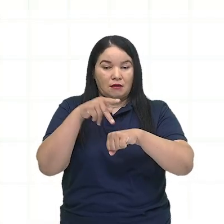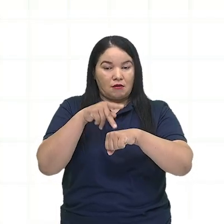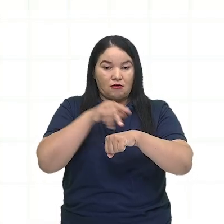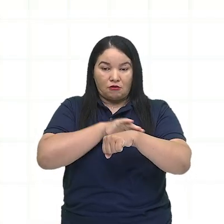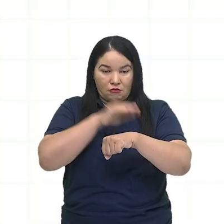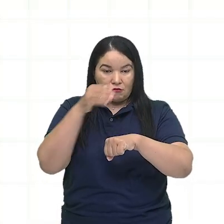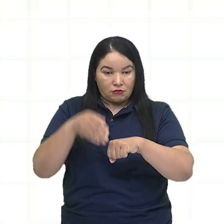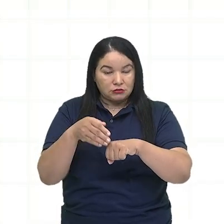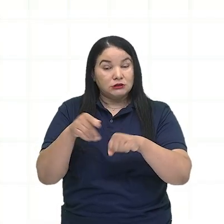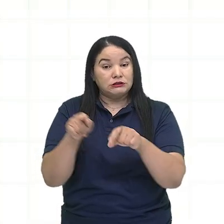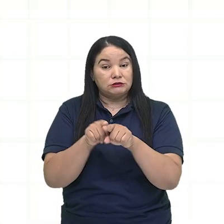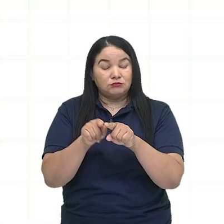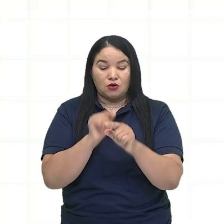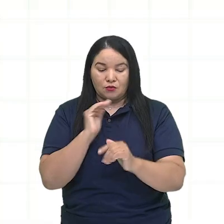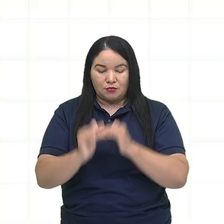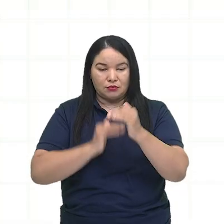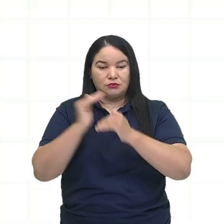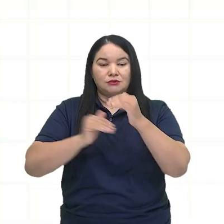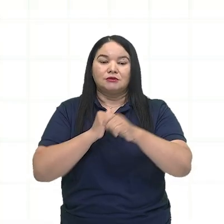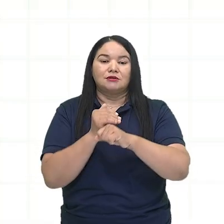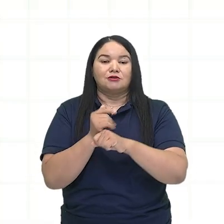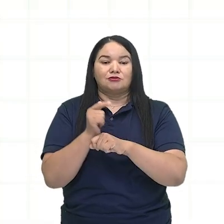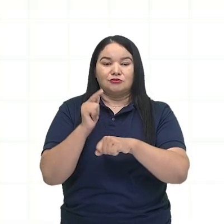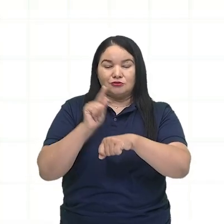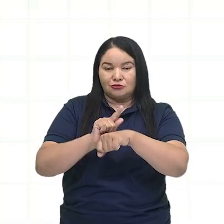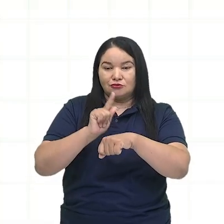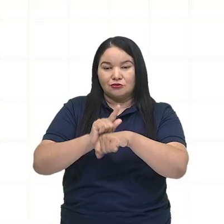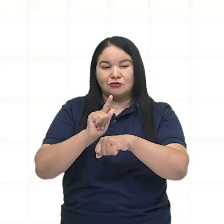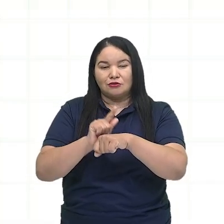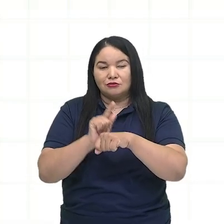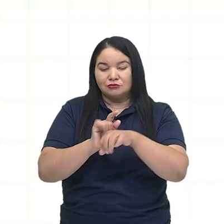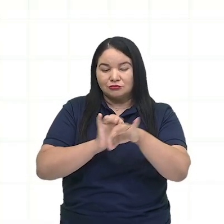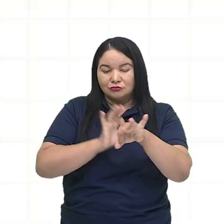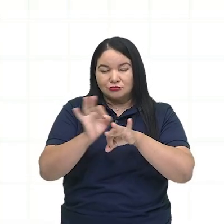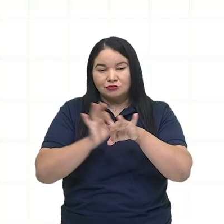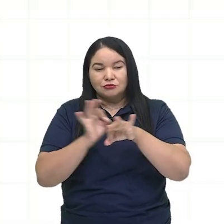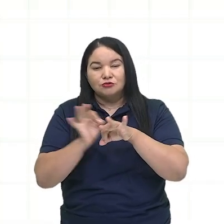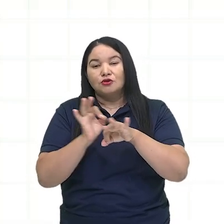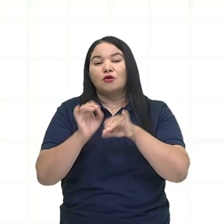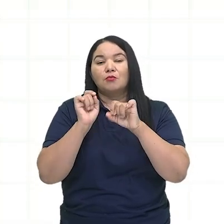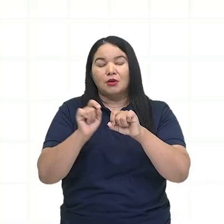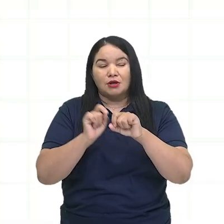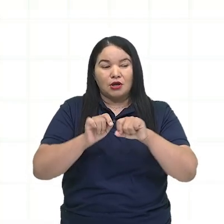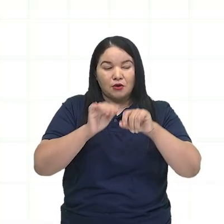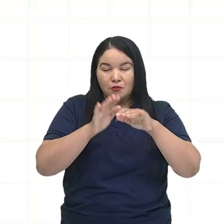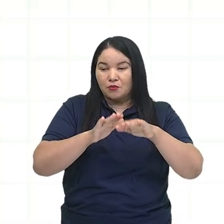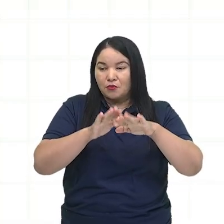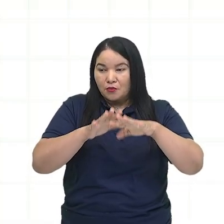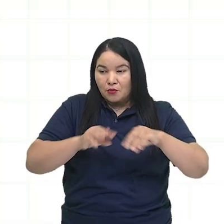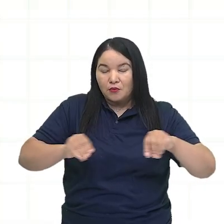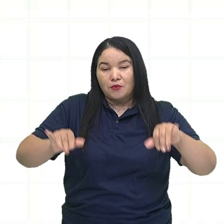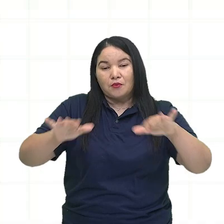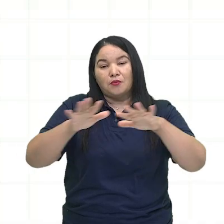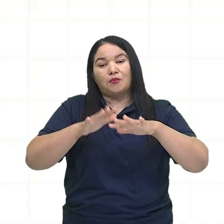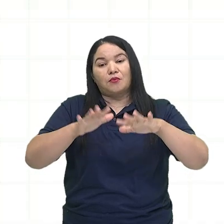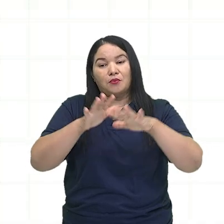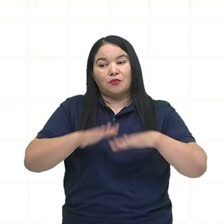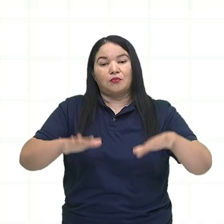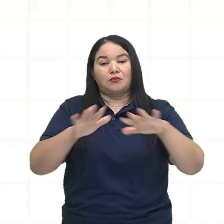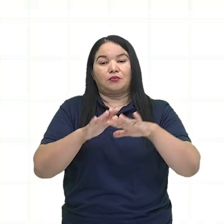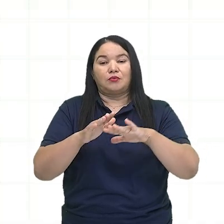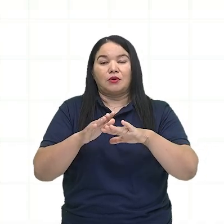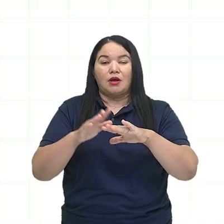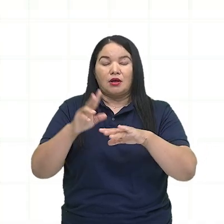os processos geológicos que moldaram aquela região ao longo de